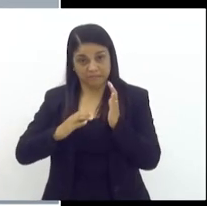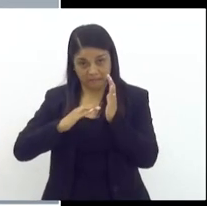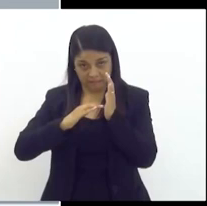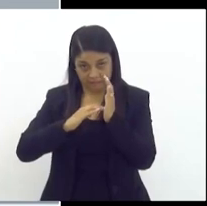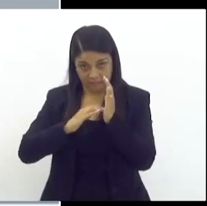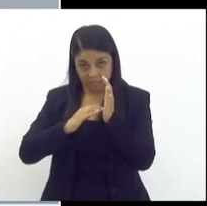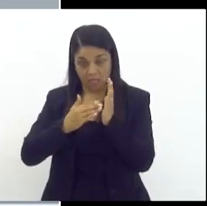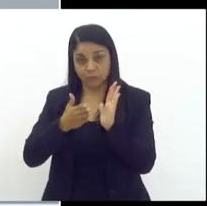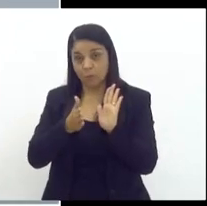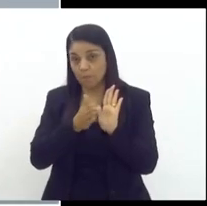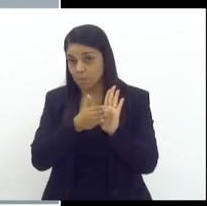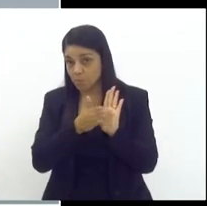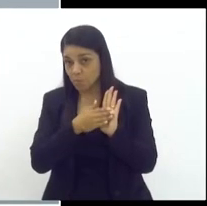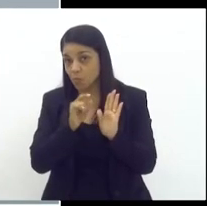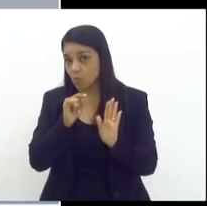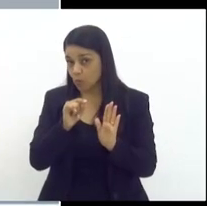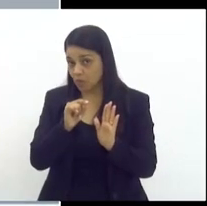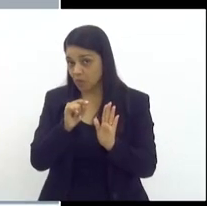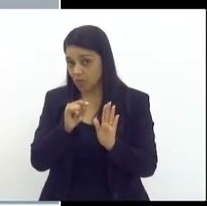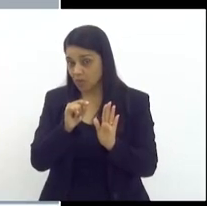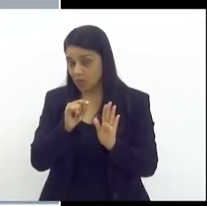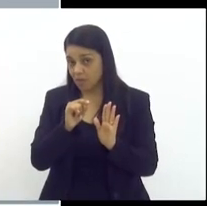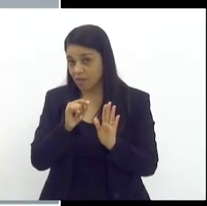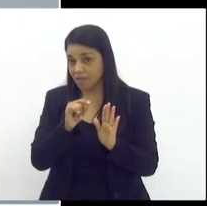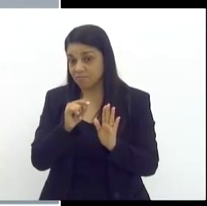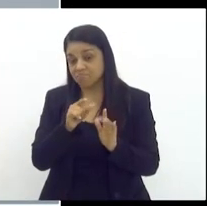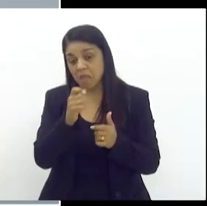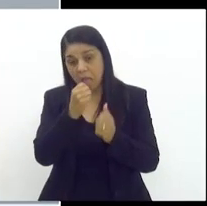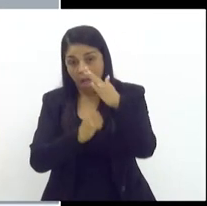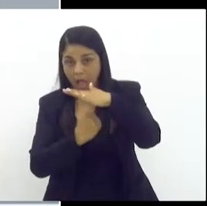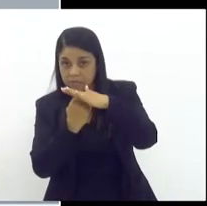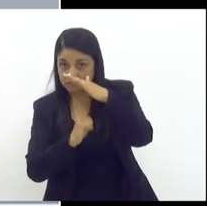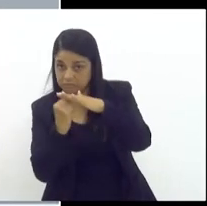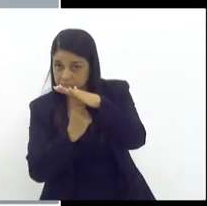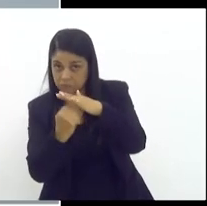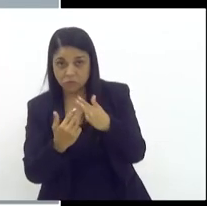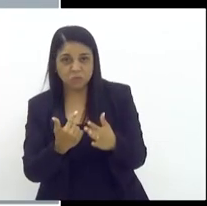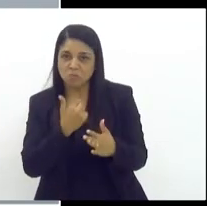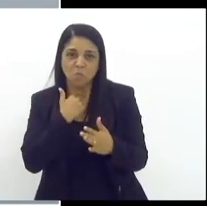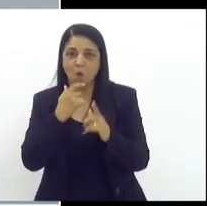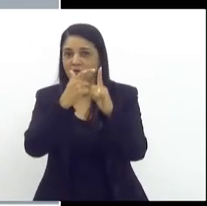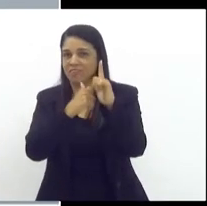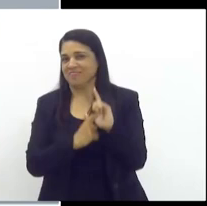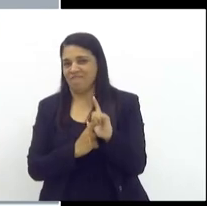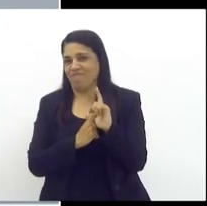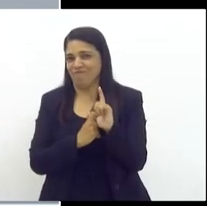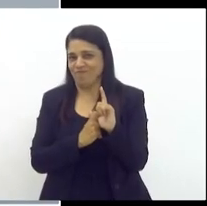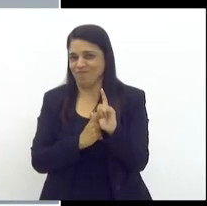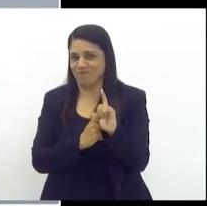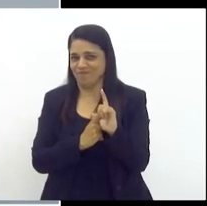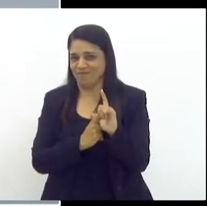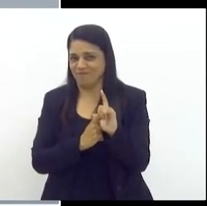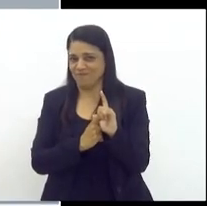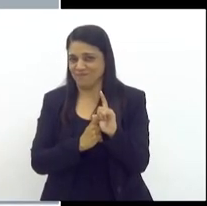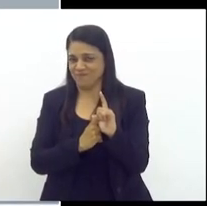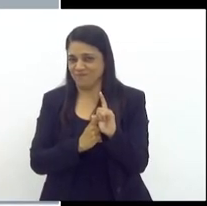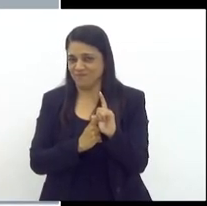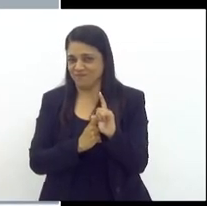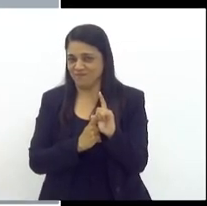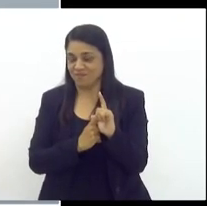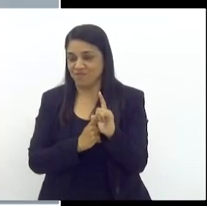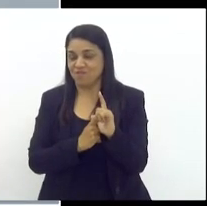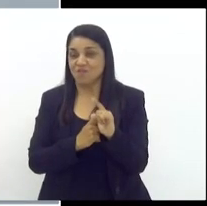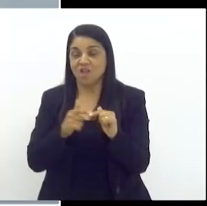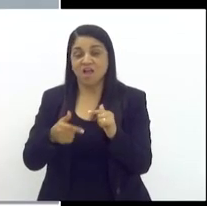colocar Desde que não sejam devedoras quanto mais pega aqui Alguém falou